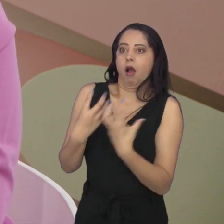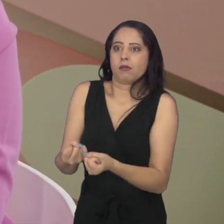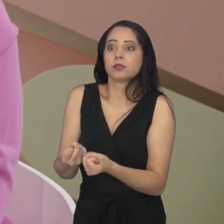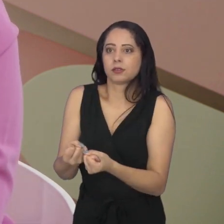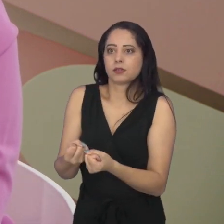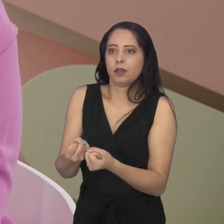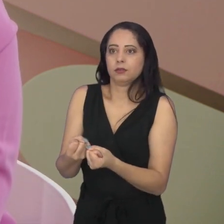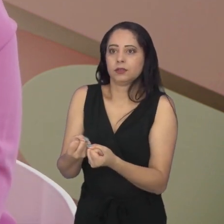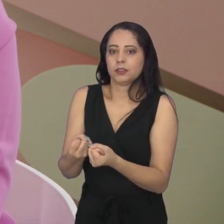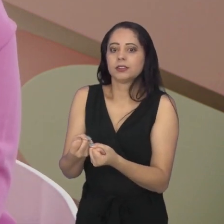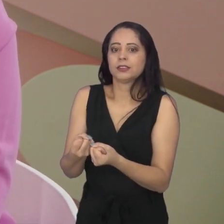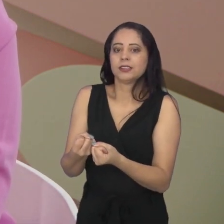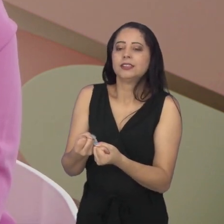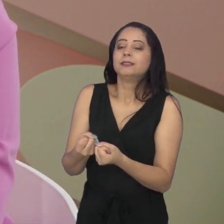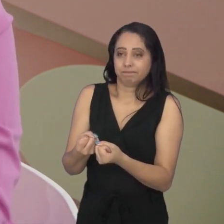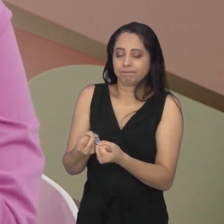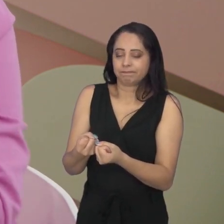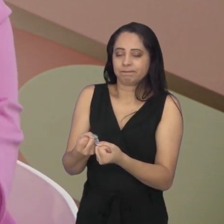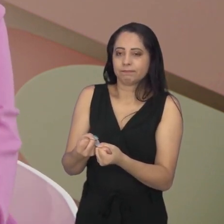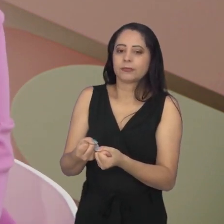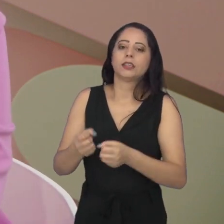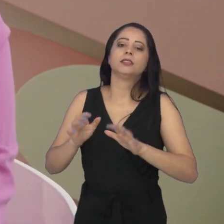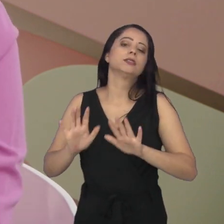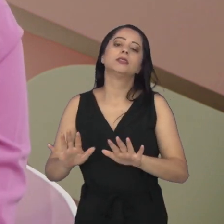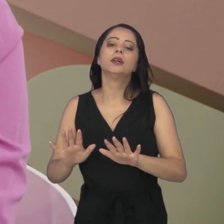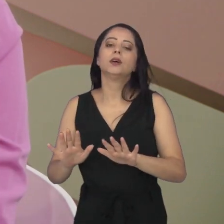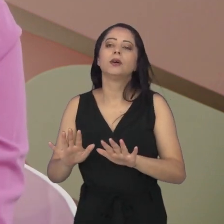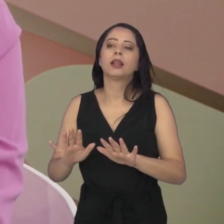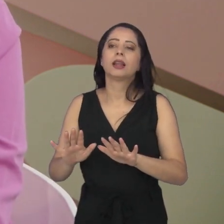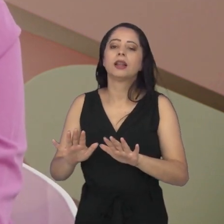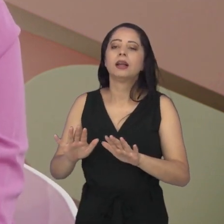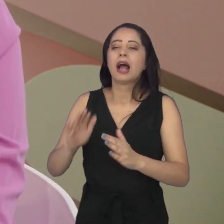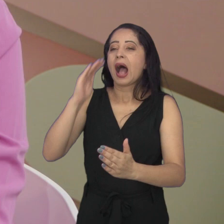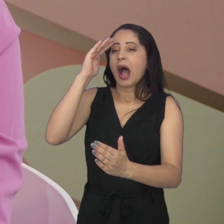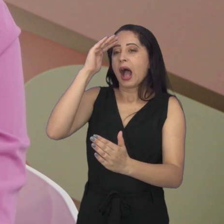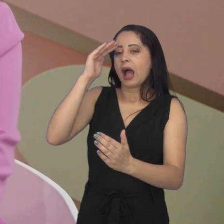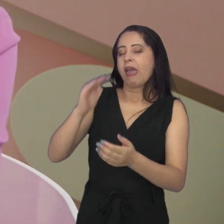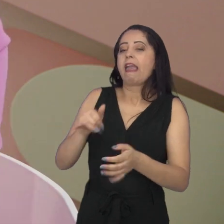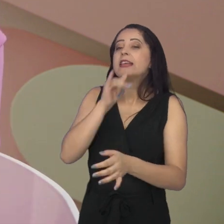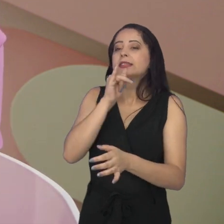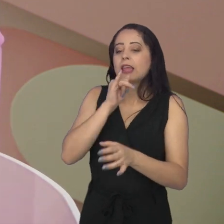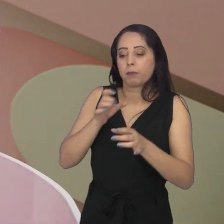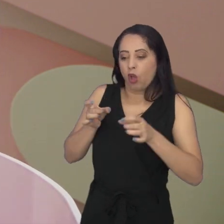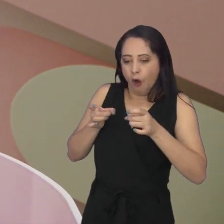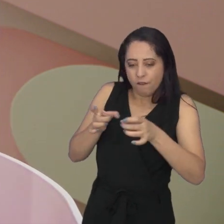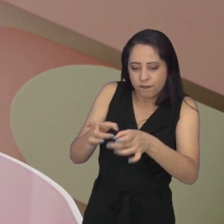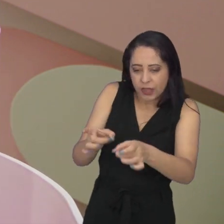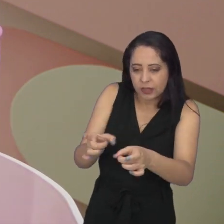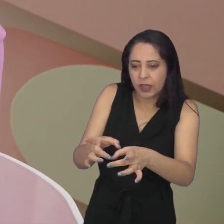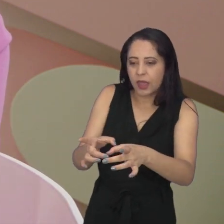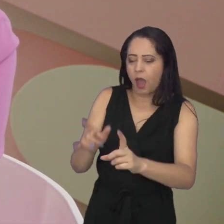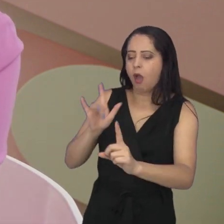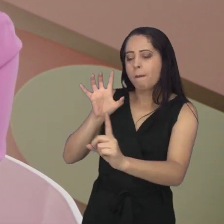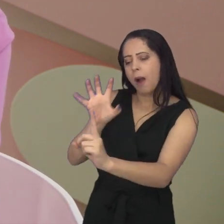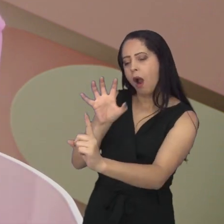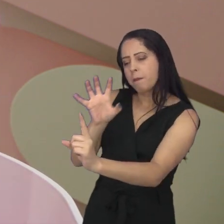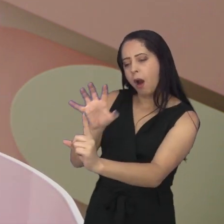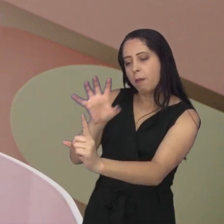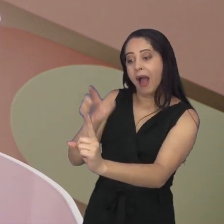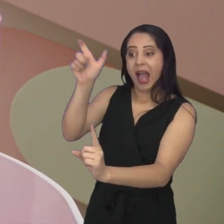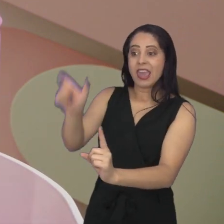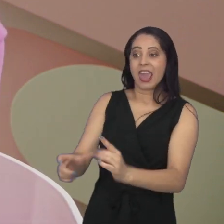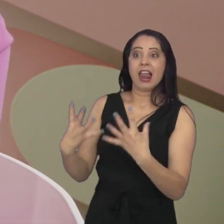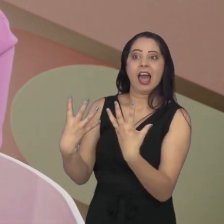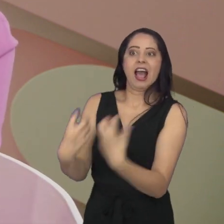seu ambiente de persuasão, né? De onde você está tentando vender alguma coisa, ou um produto, ou uma